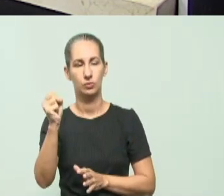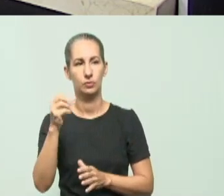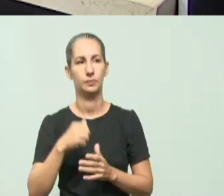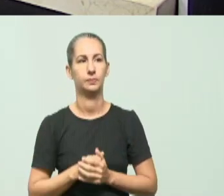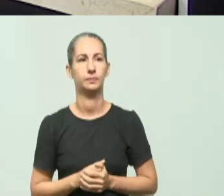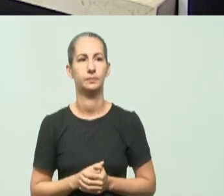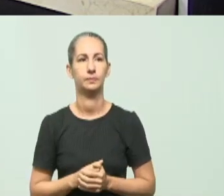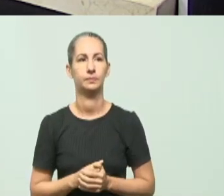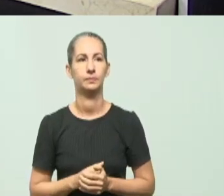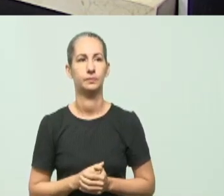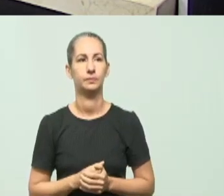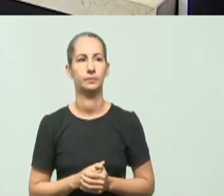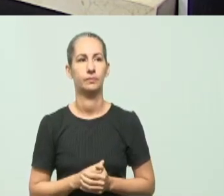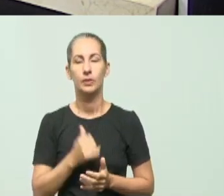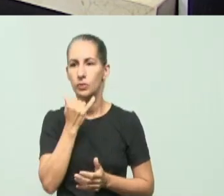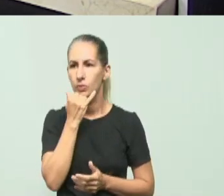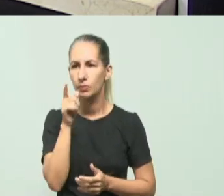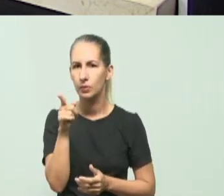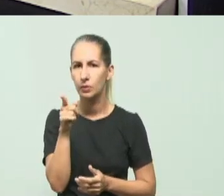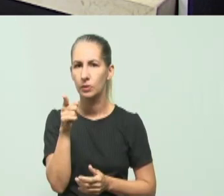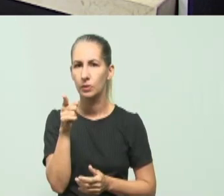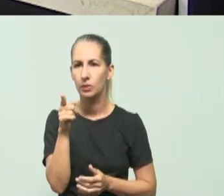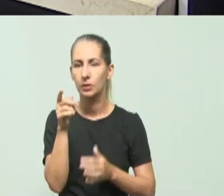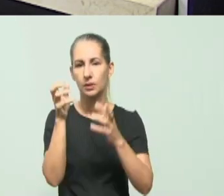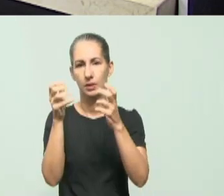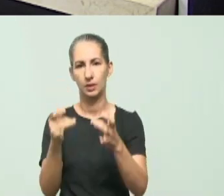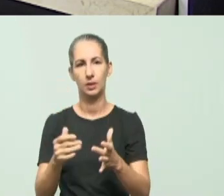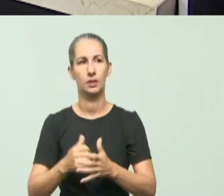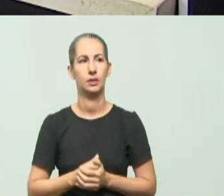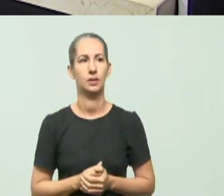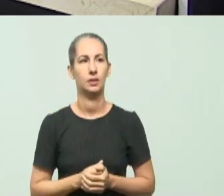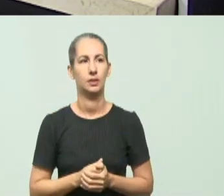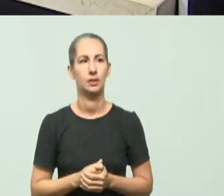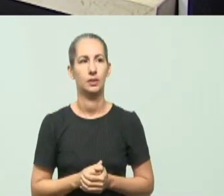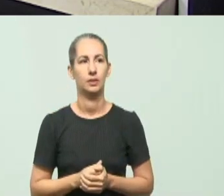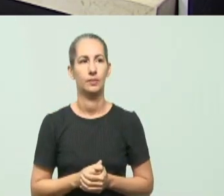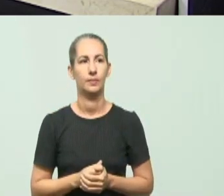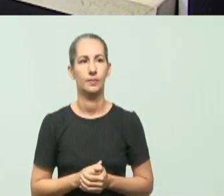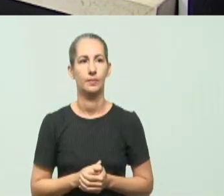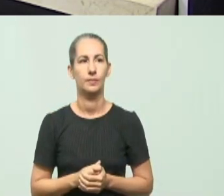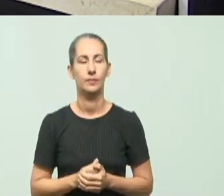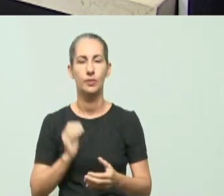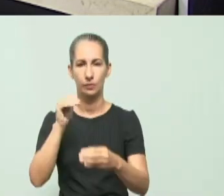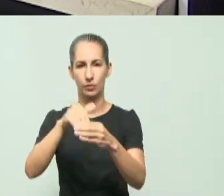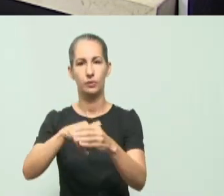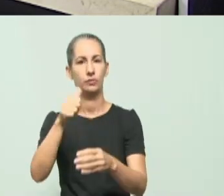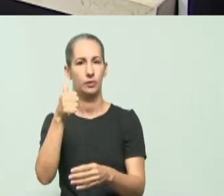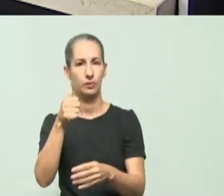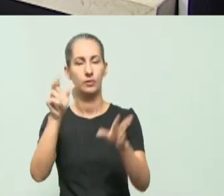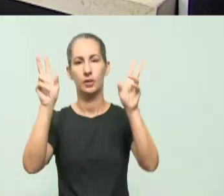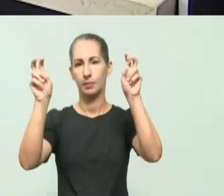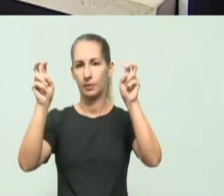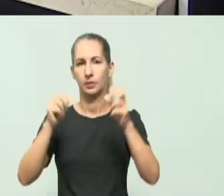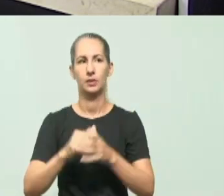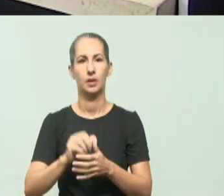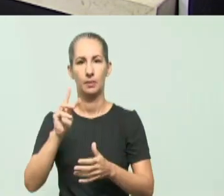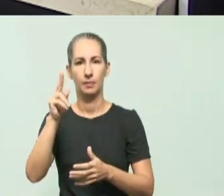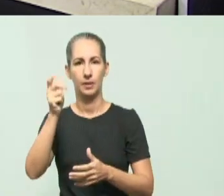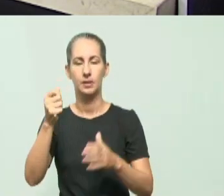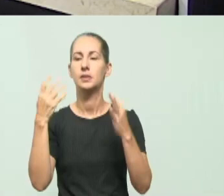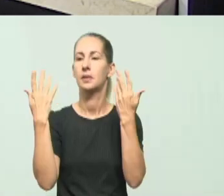Clemente. Desculpe, a senhora falou? Para declarar, senhor presidente. Ah, estamos na declaração. Eu voto favorável à matéria da colega